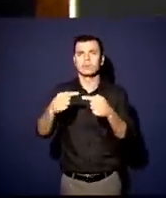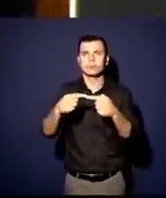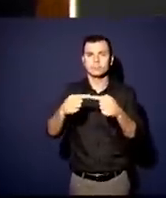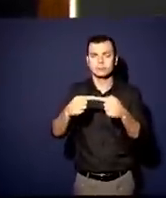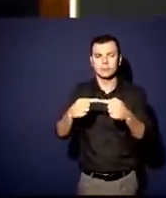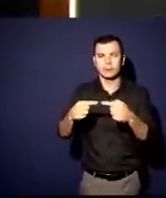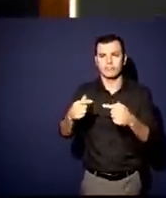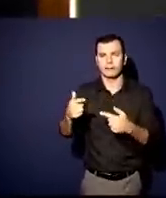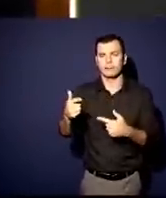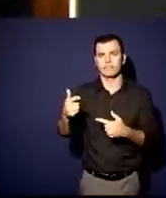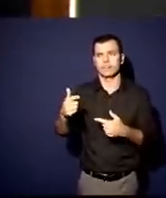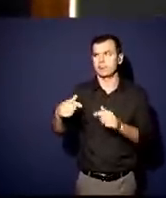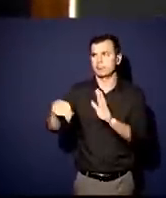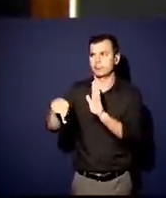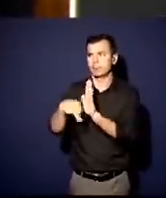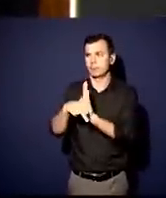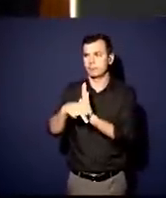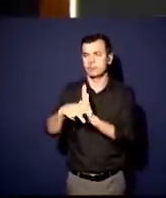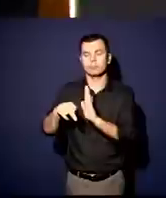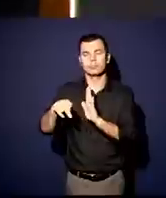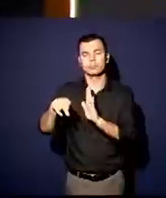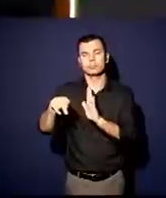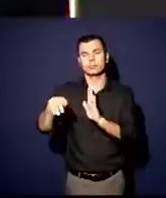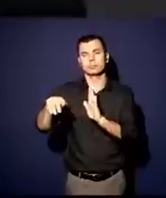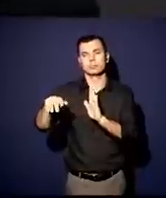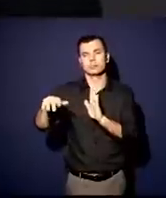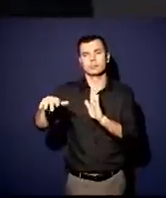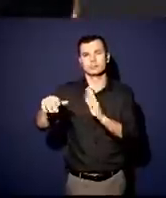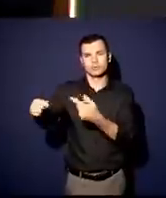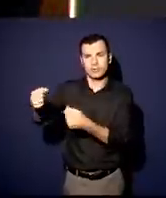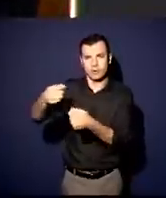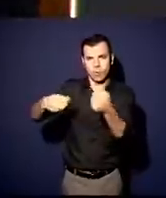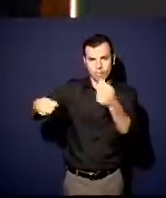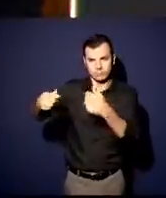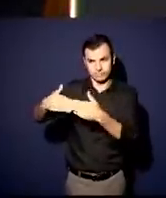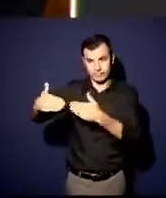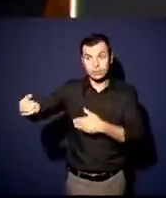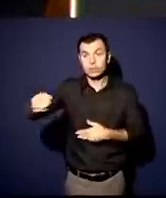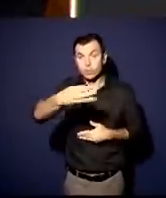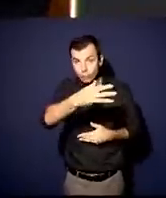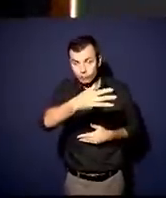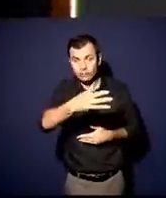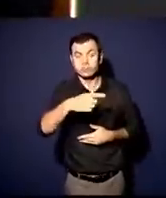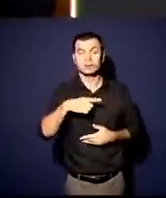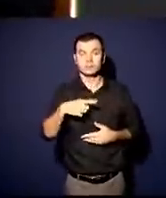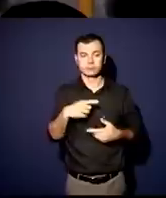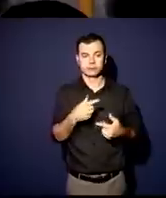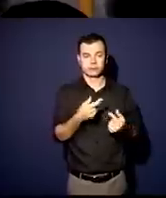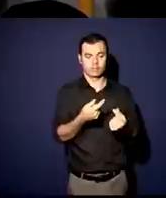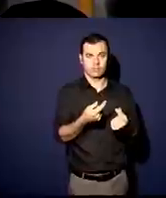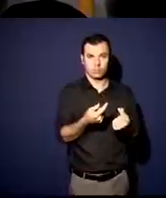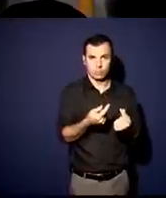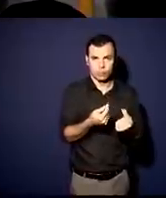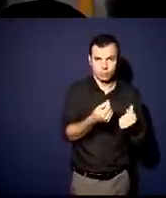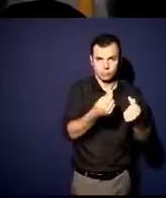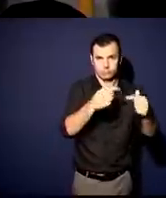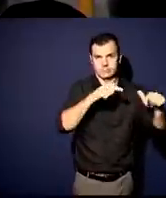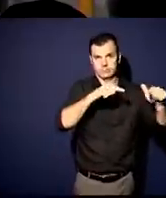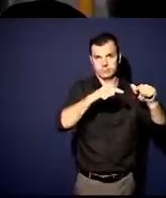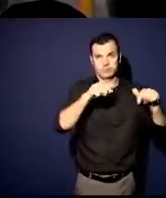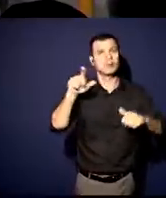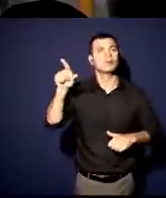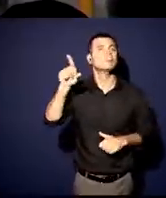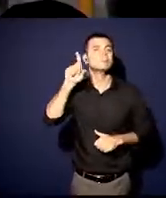when good news is bad news, é que a economia de serviços nos Estados Unidos está,